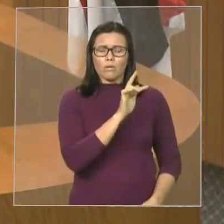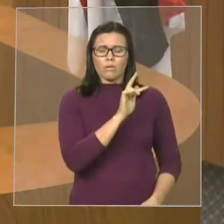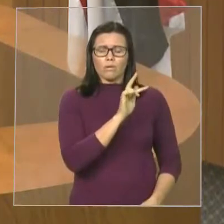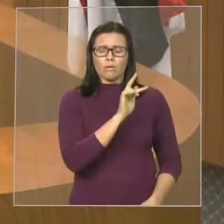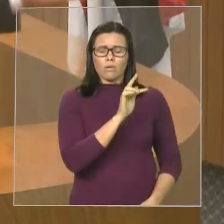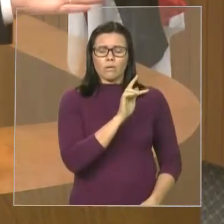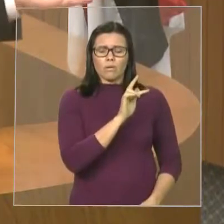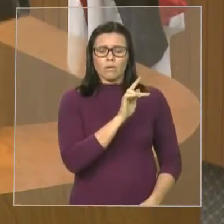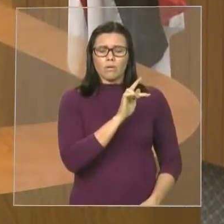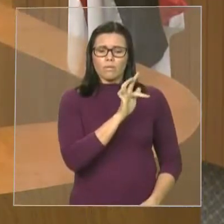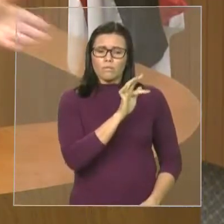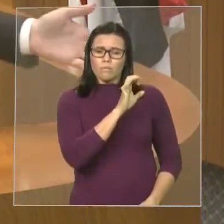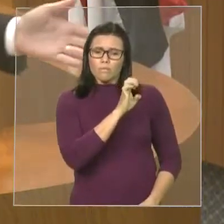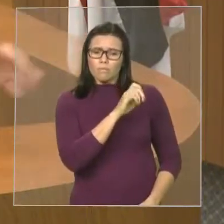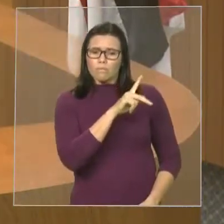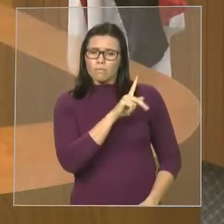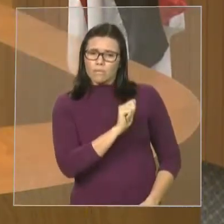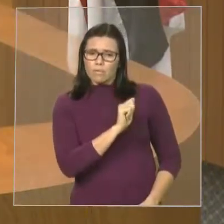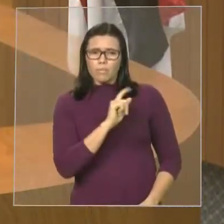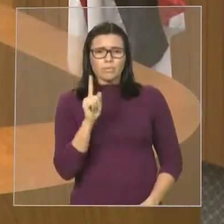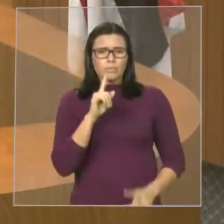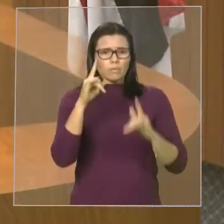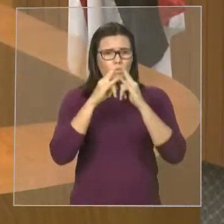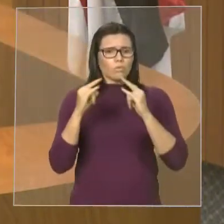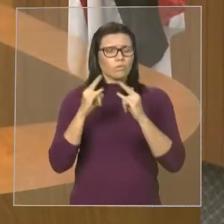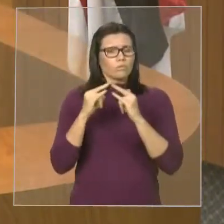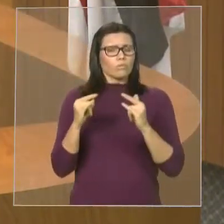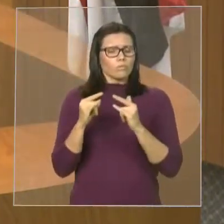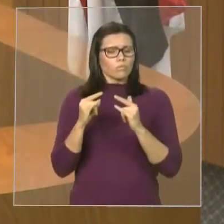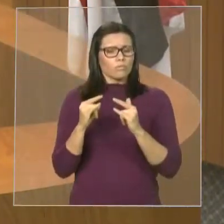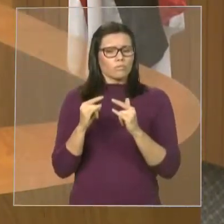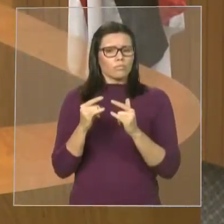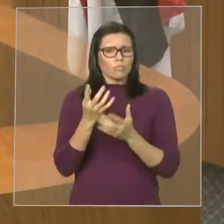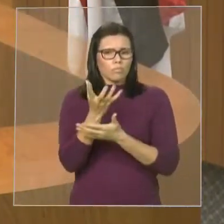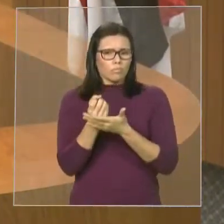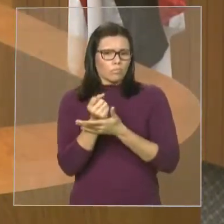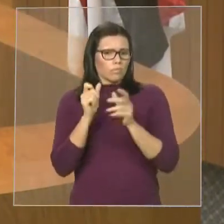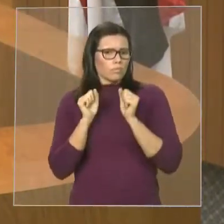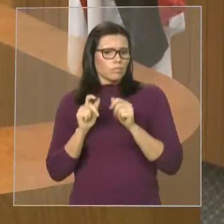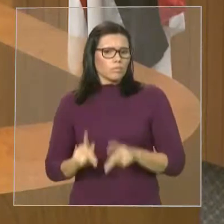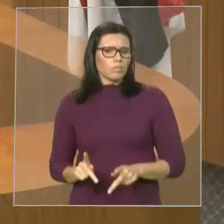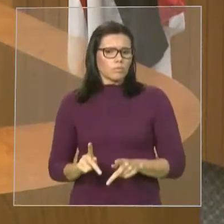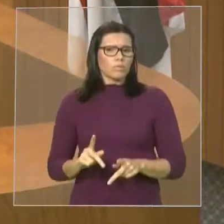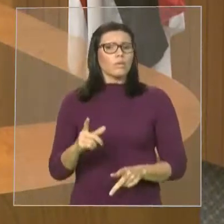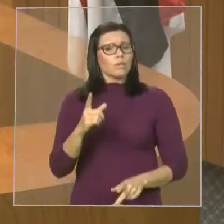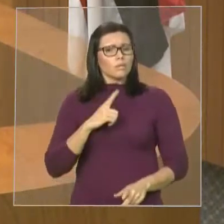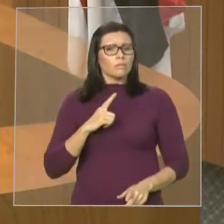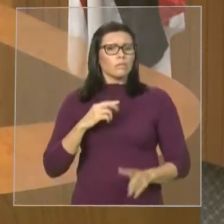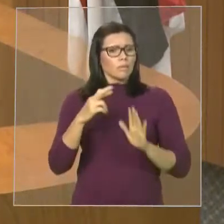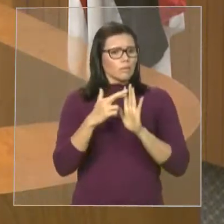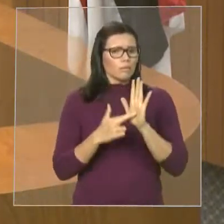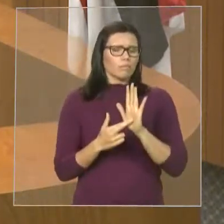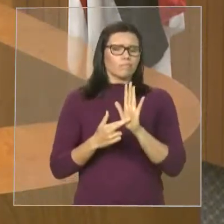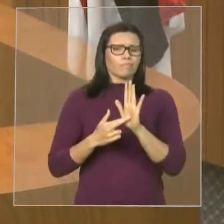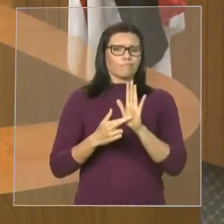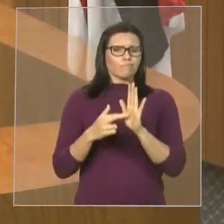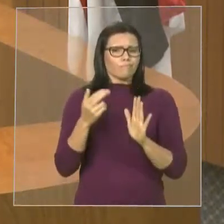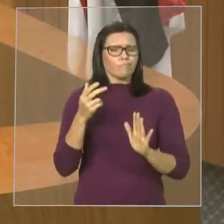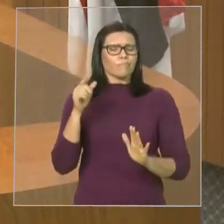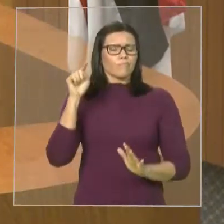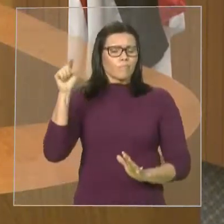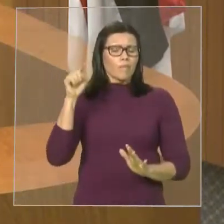ao Instituto de Previdência, como prevê, inclusive, o ordenamento jurídico federal. E por isso nós também